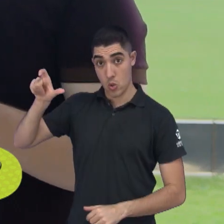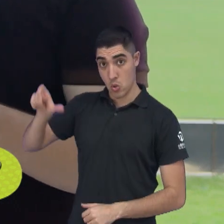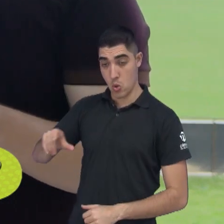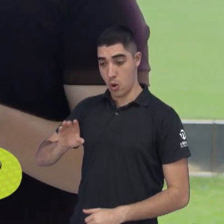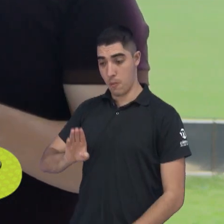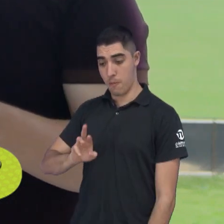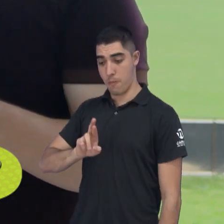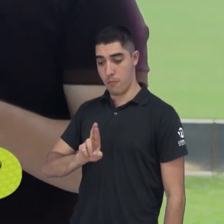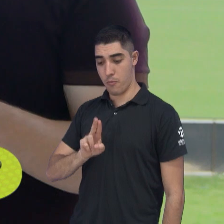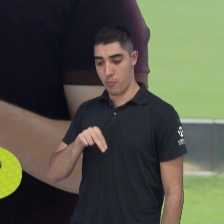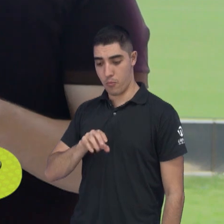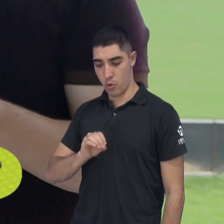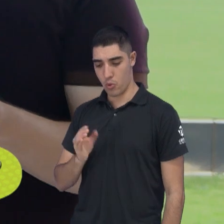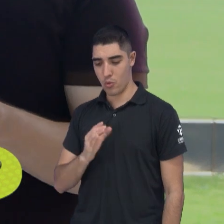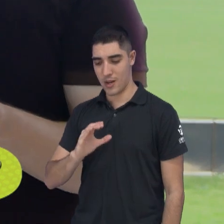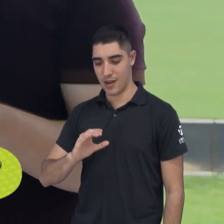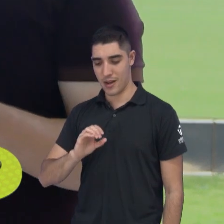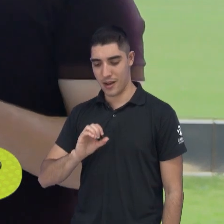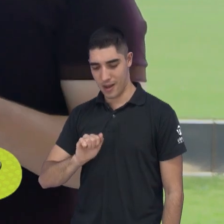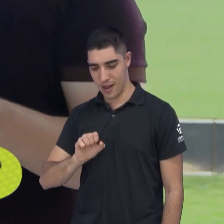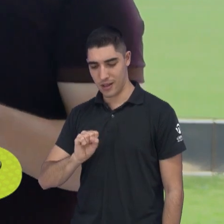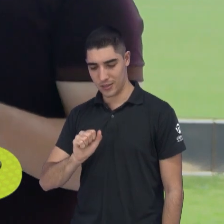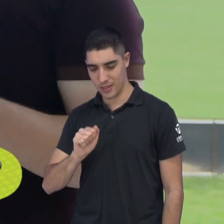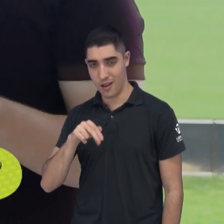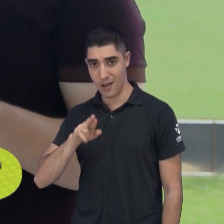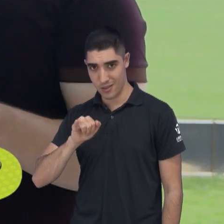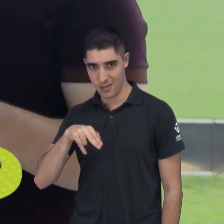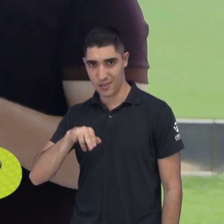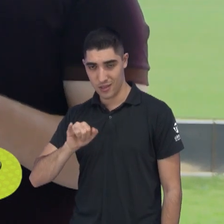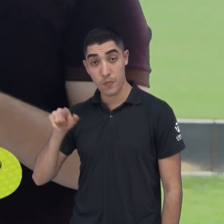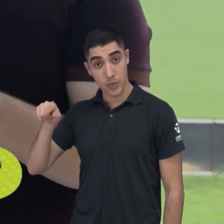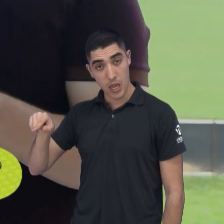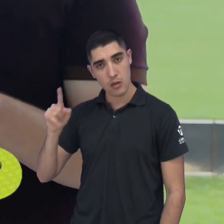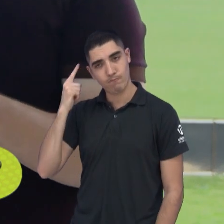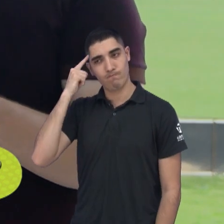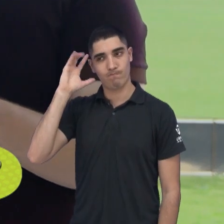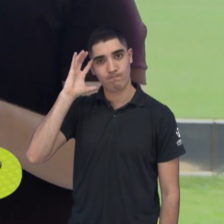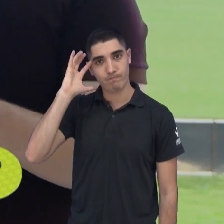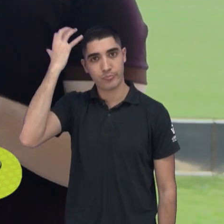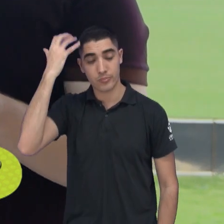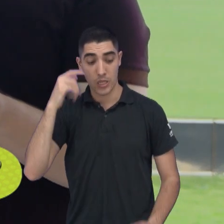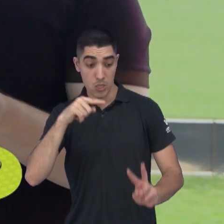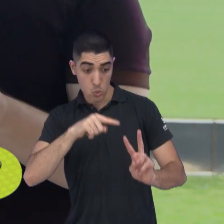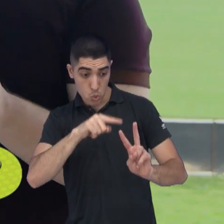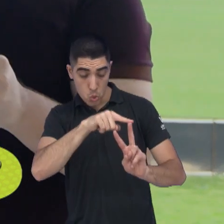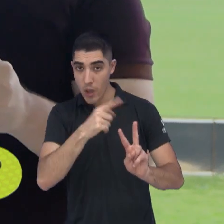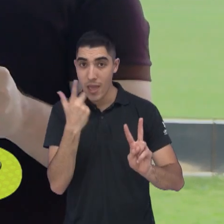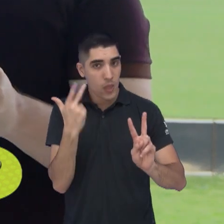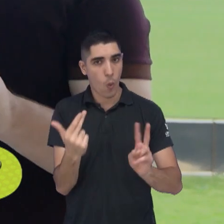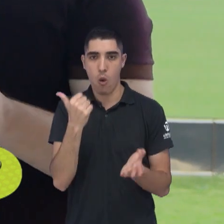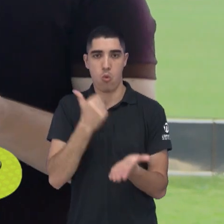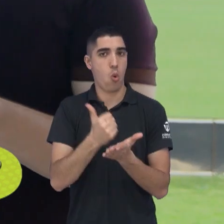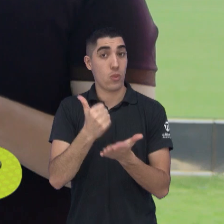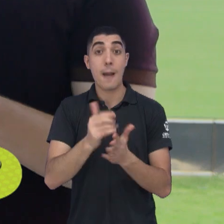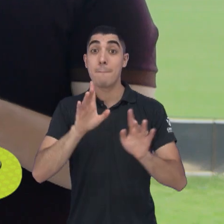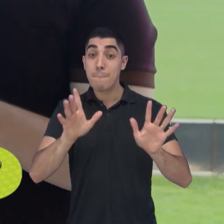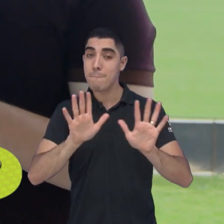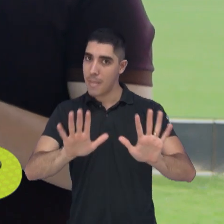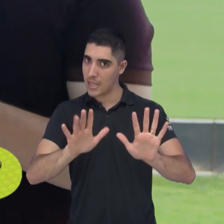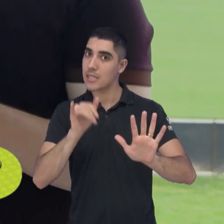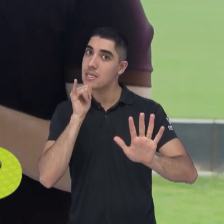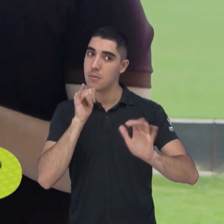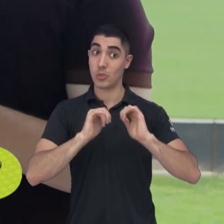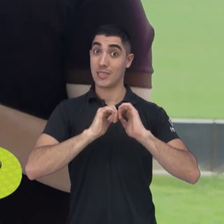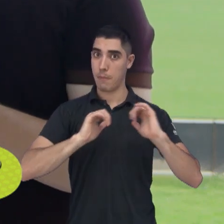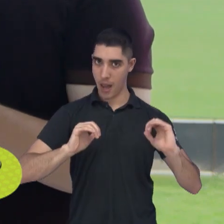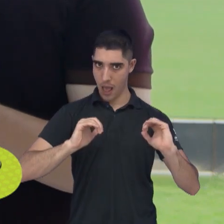que as duas contratações, as duas negociações foram feitas ao mesmo tempo, mas em paralelo, né? Foram feitas separadamente. Mas o Sid Clay